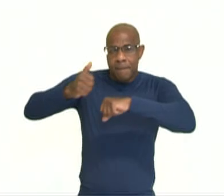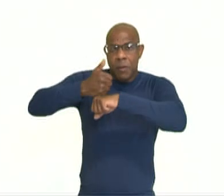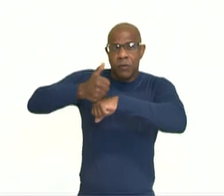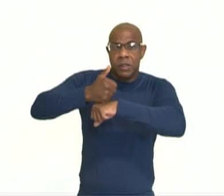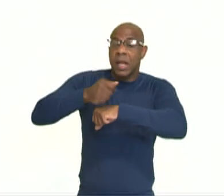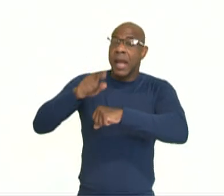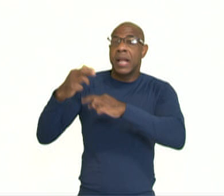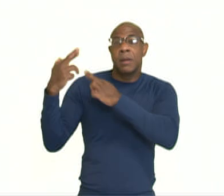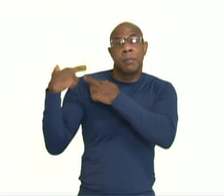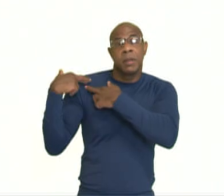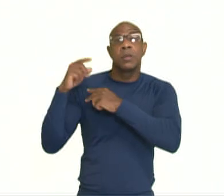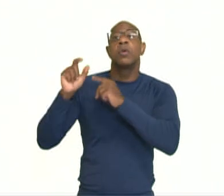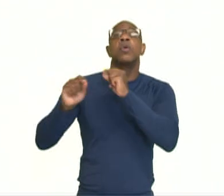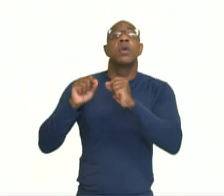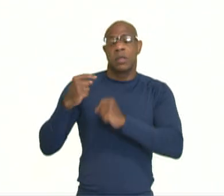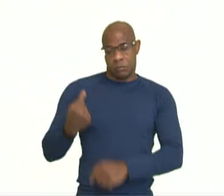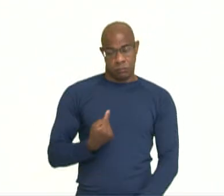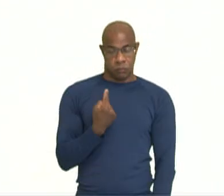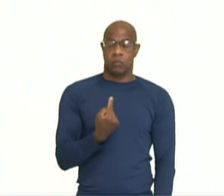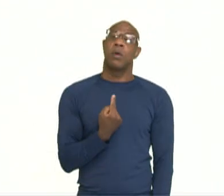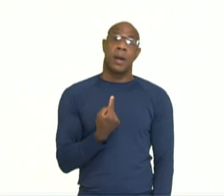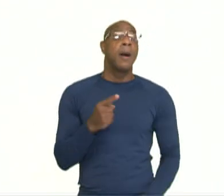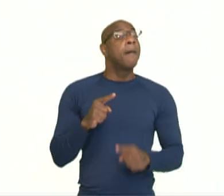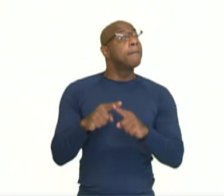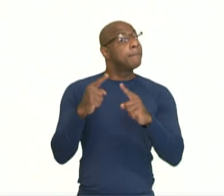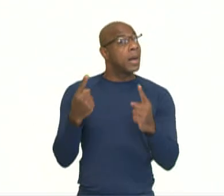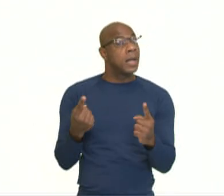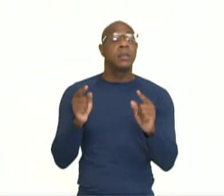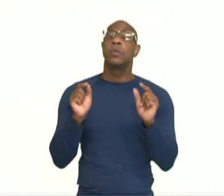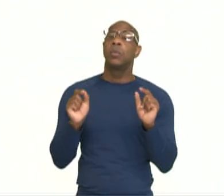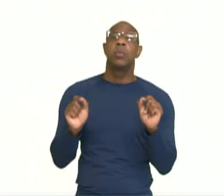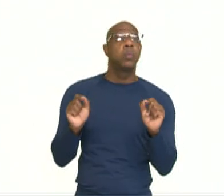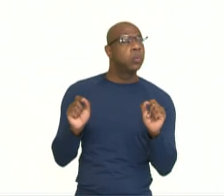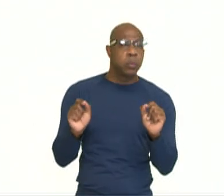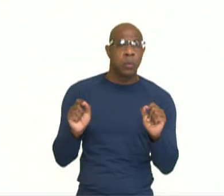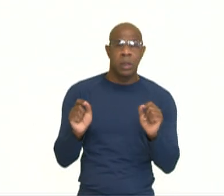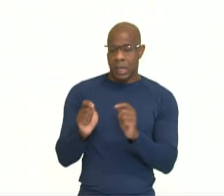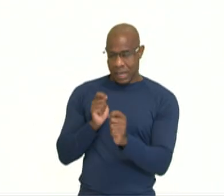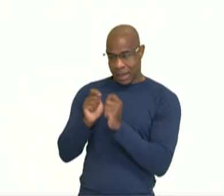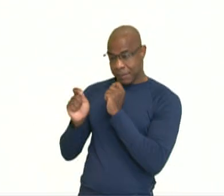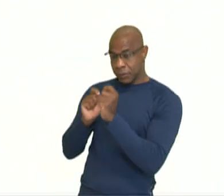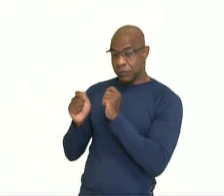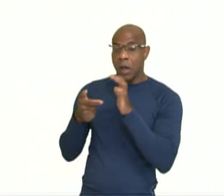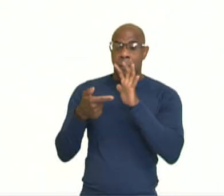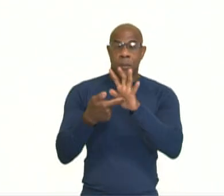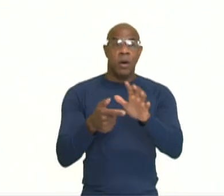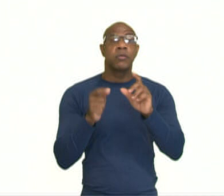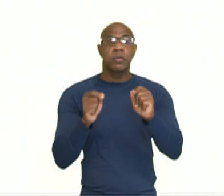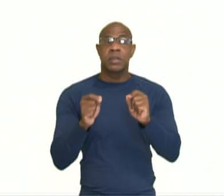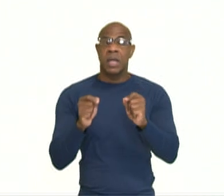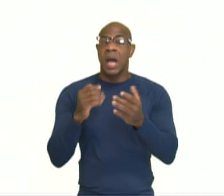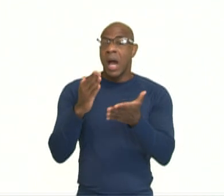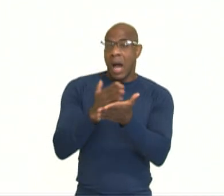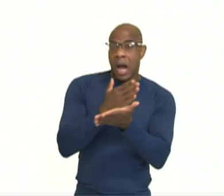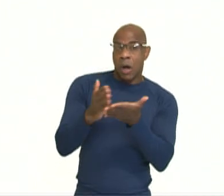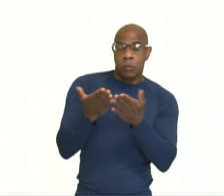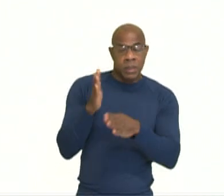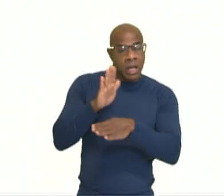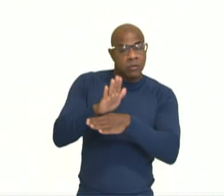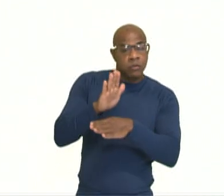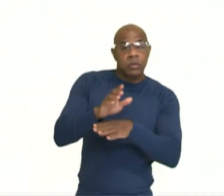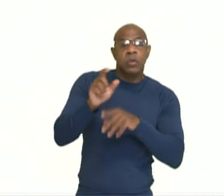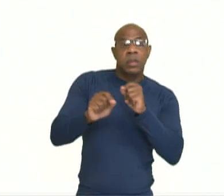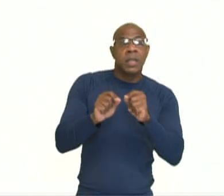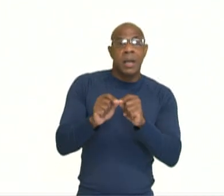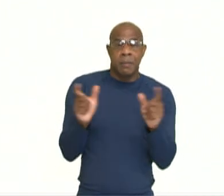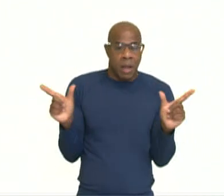de responsabilidade individual, mas a reportagem aponta para alguns recursos para